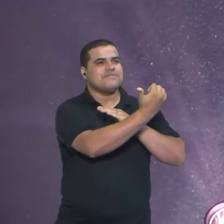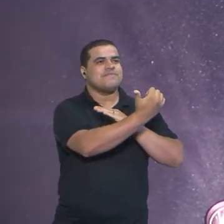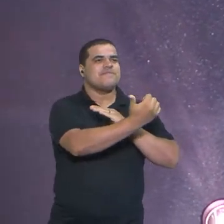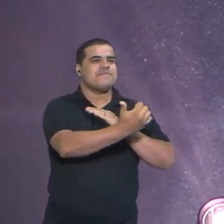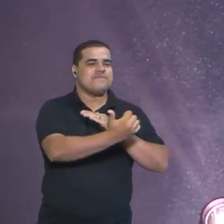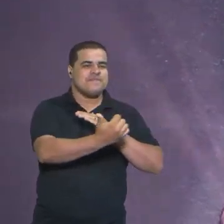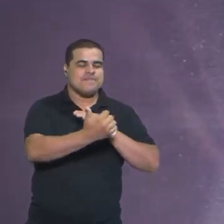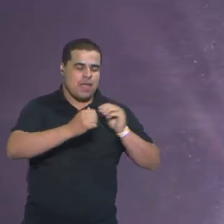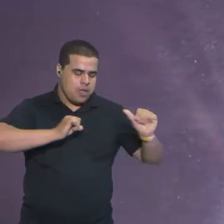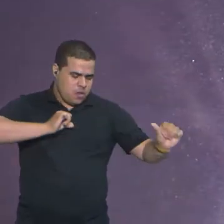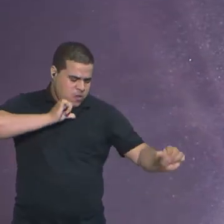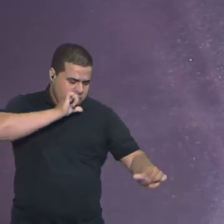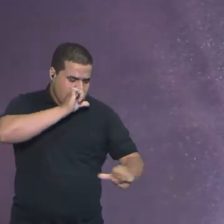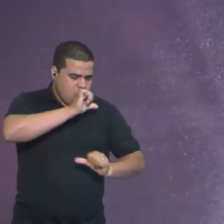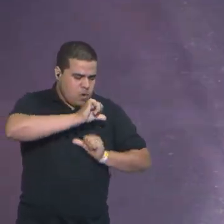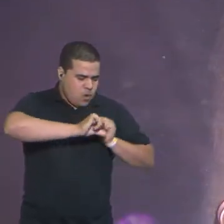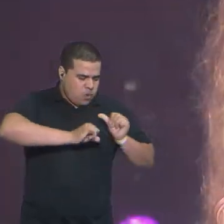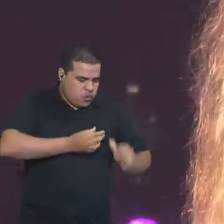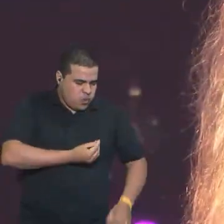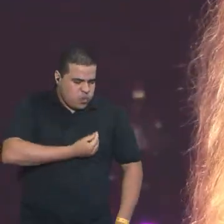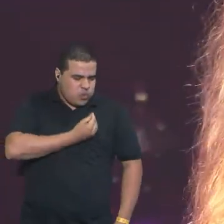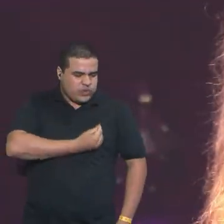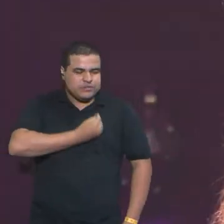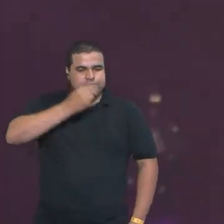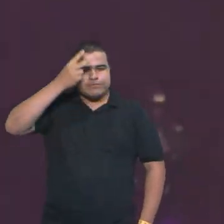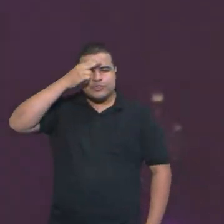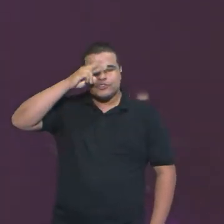muda minha história